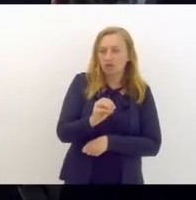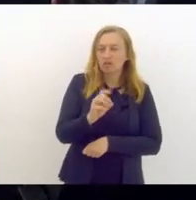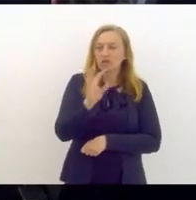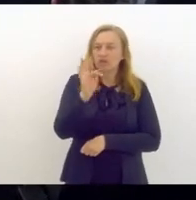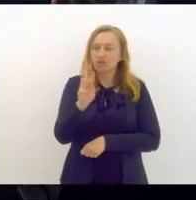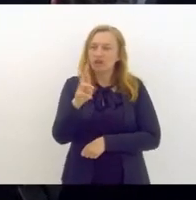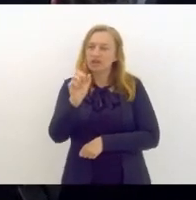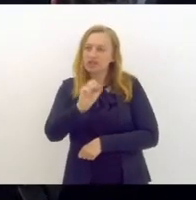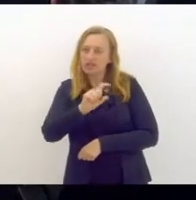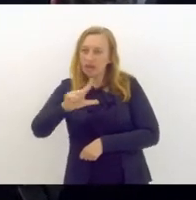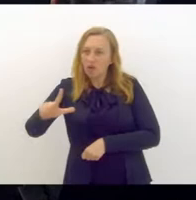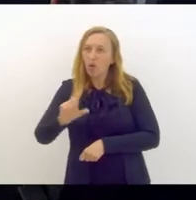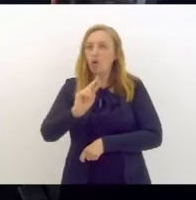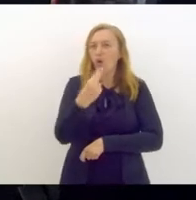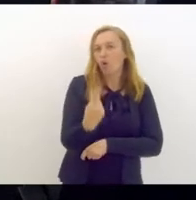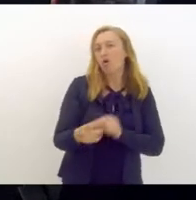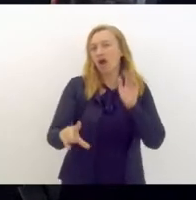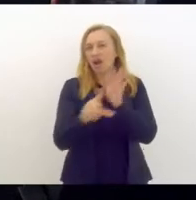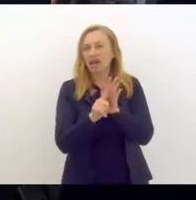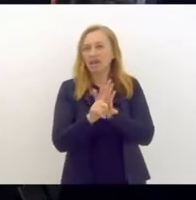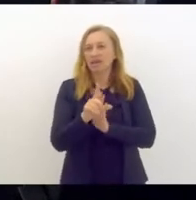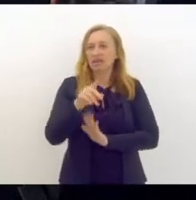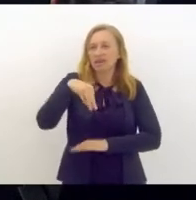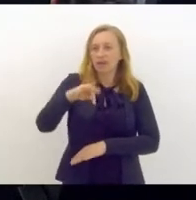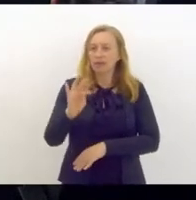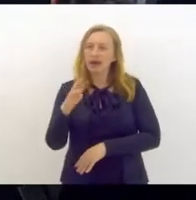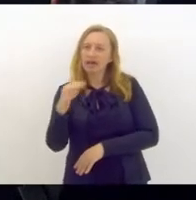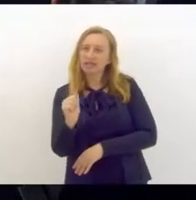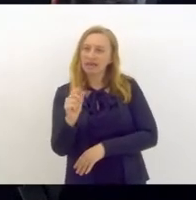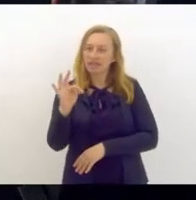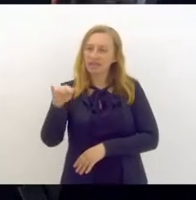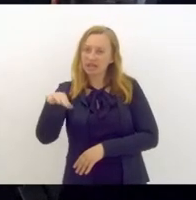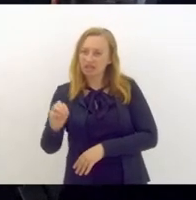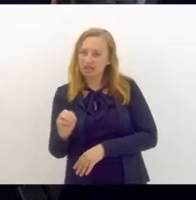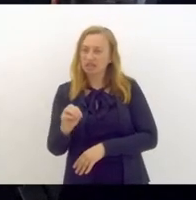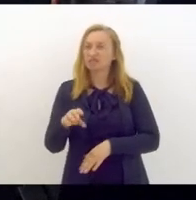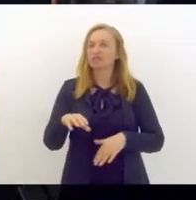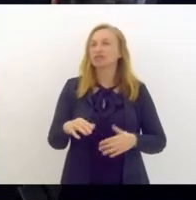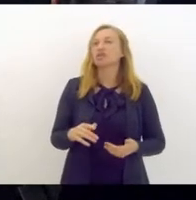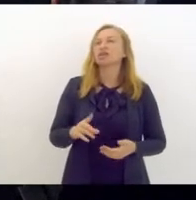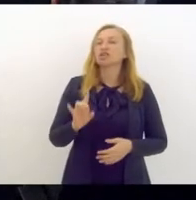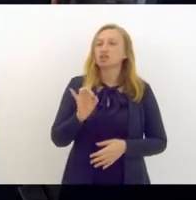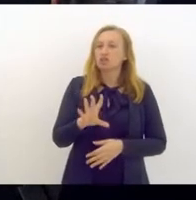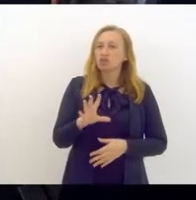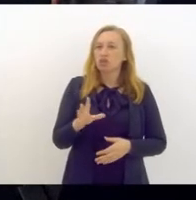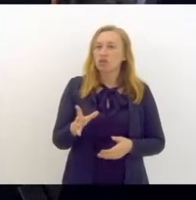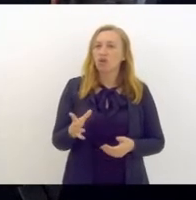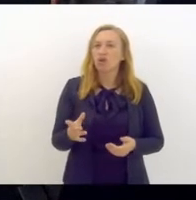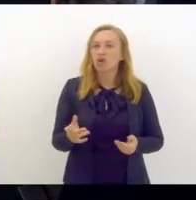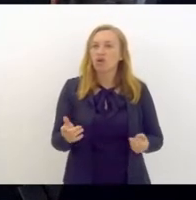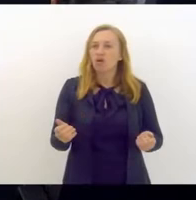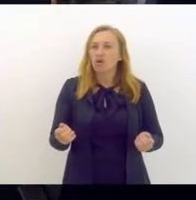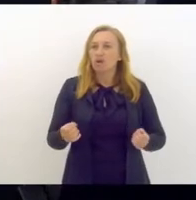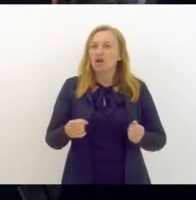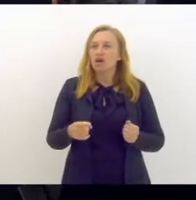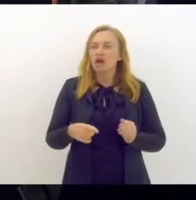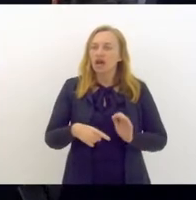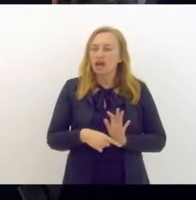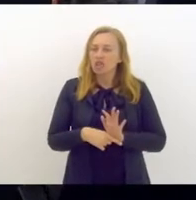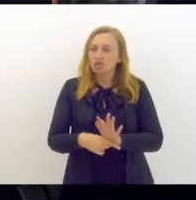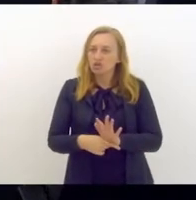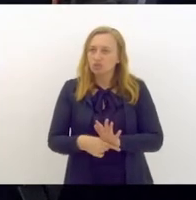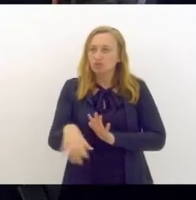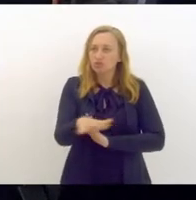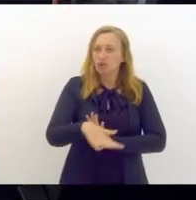ou pela Lei da Mata Atlântica. Então a gente não trouxe um critério a mais de proteção, a gente só sobrepôs a unidade numa área que já existe um